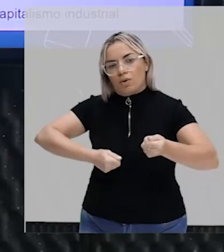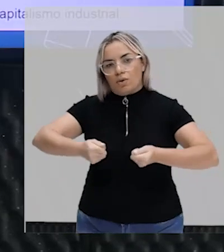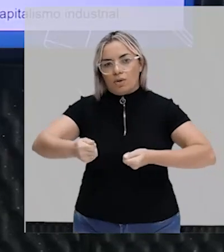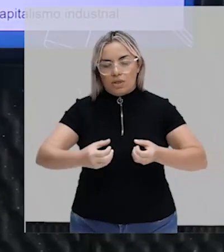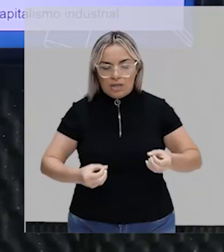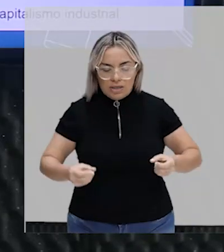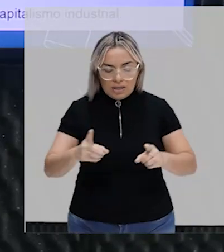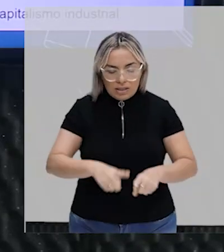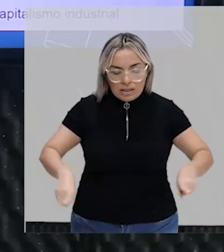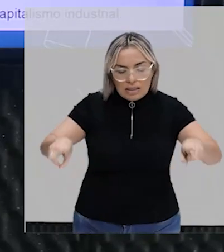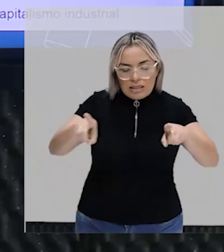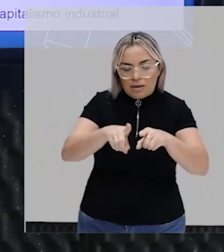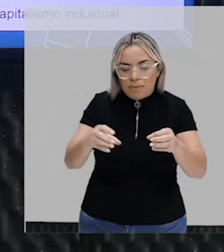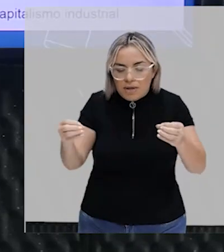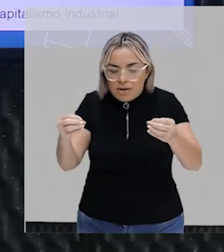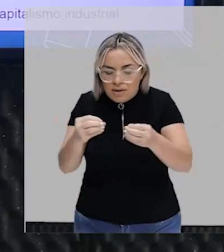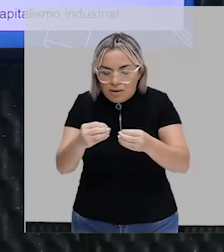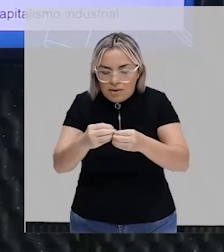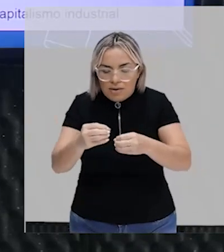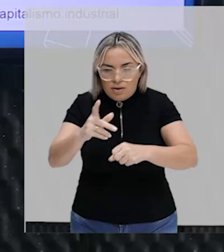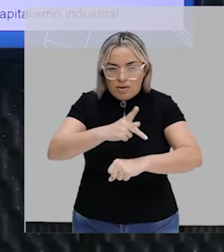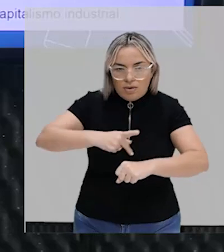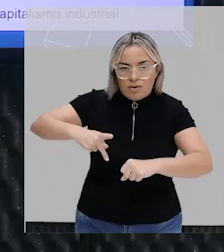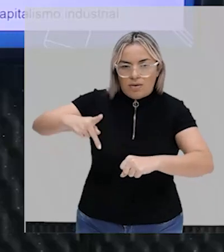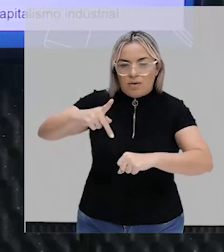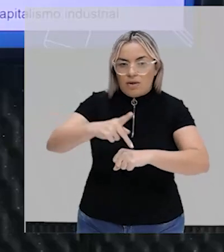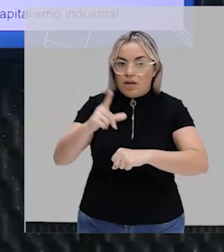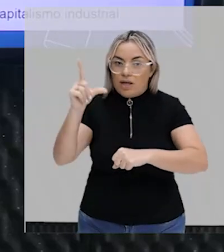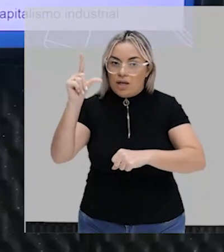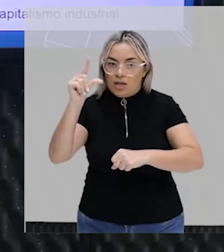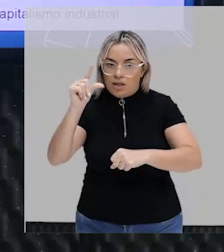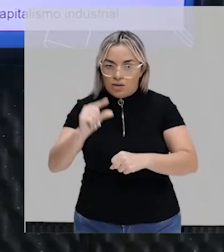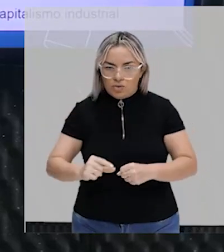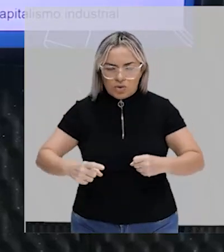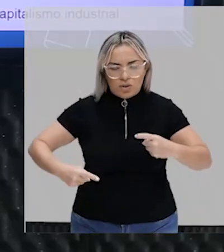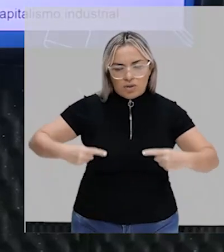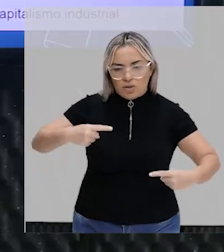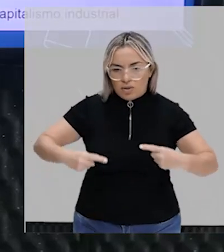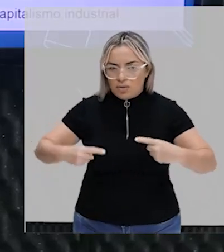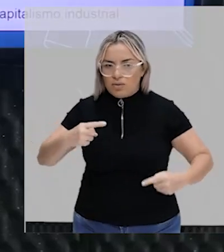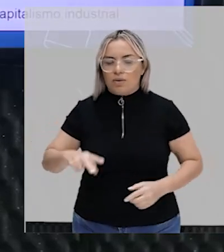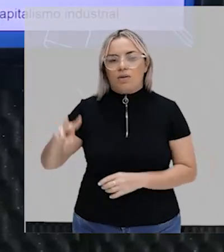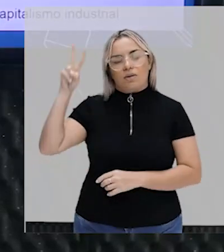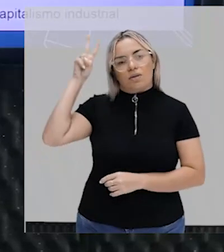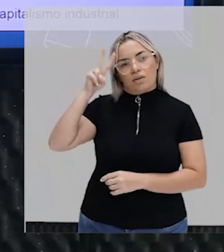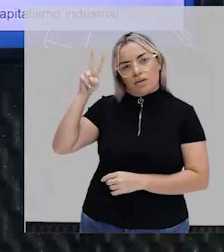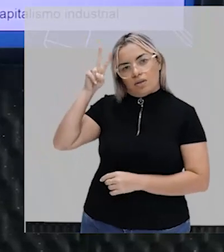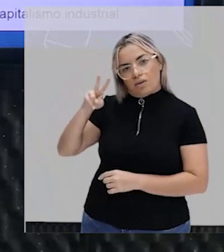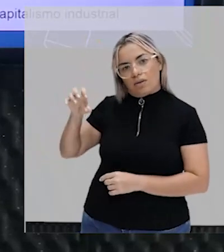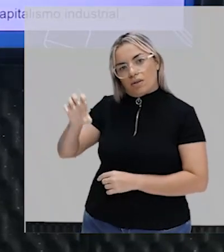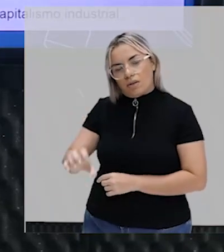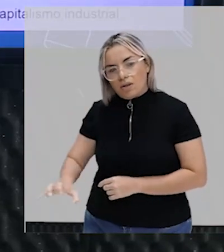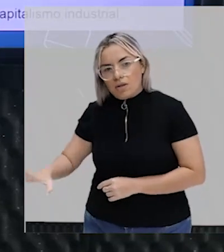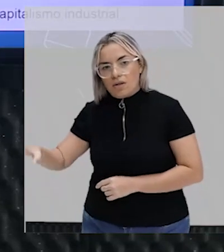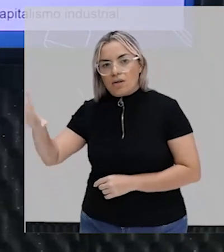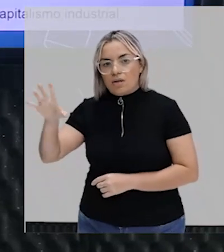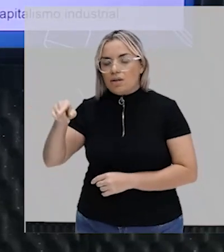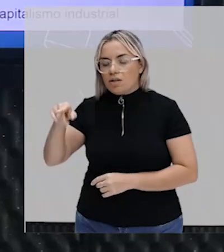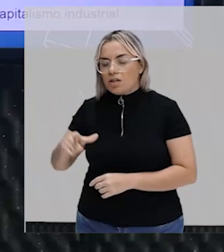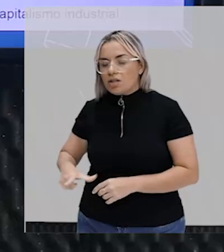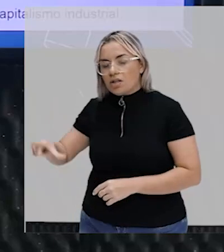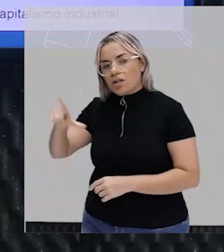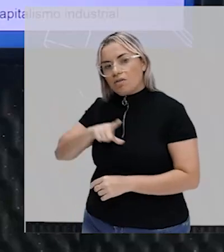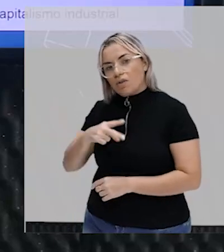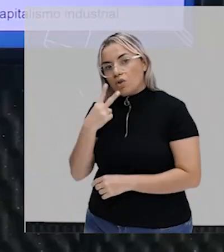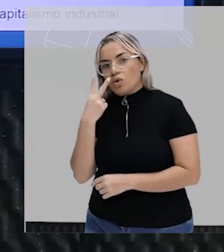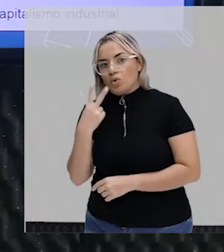os países, tá certo? Diminuindo assim as suas rivalidades. Lembra, né, que a Europa ali passou por duas grandes guerras mundiais. Então, quando nós